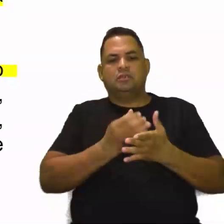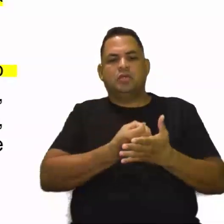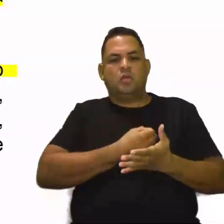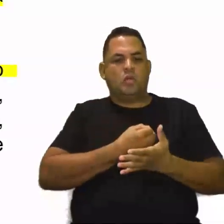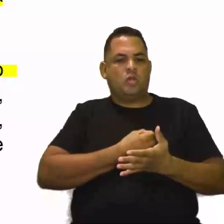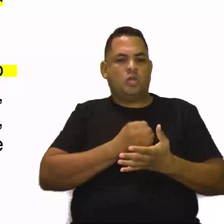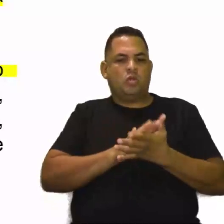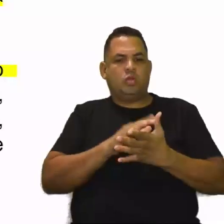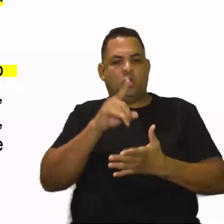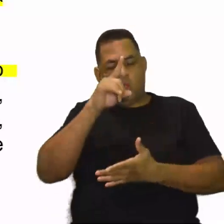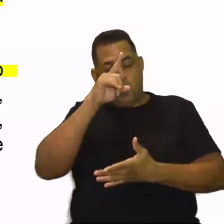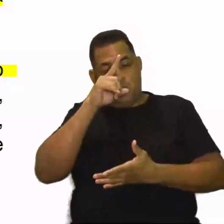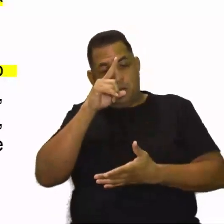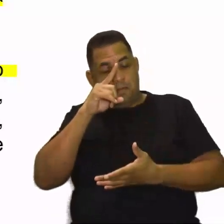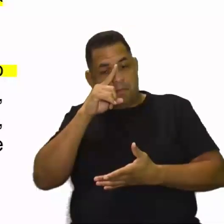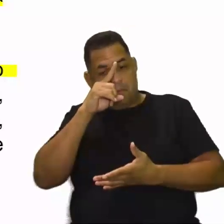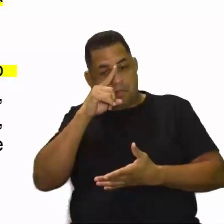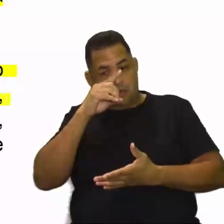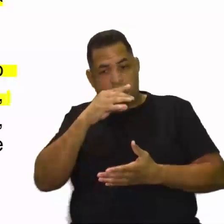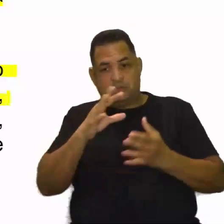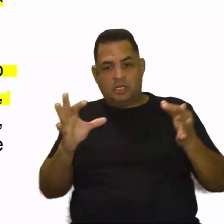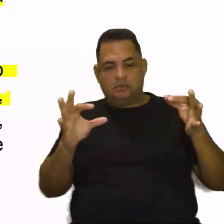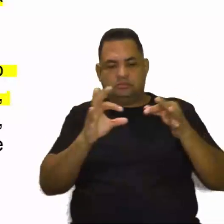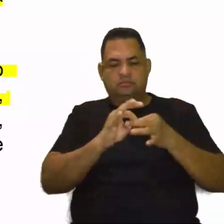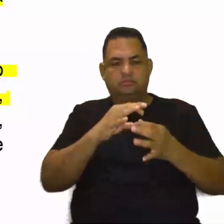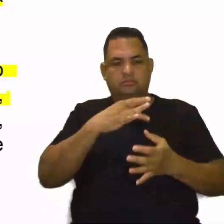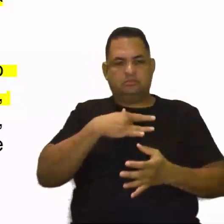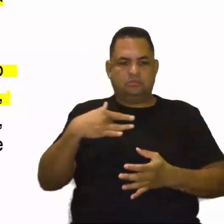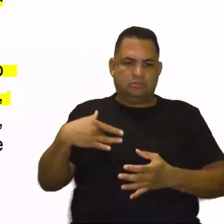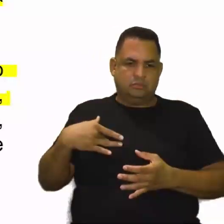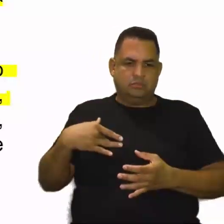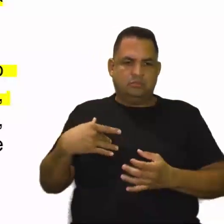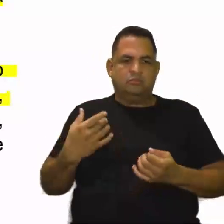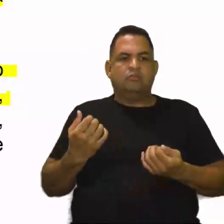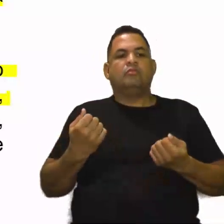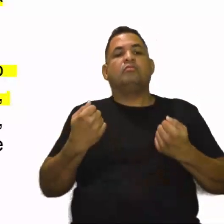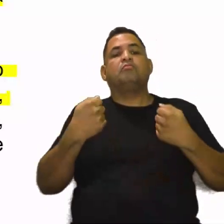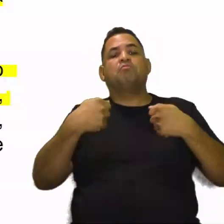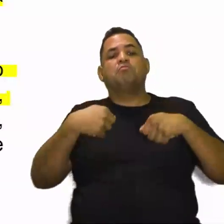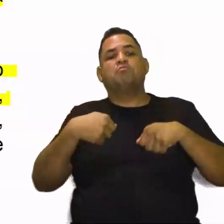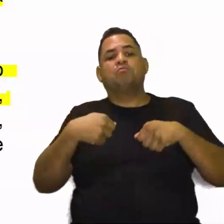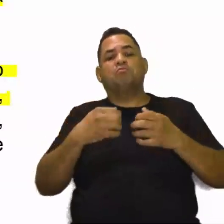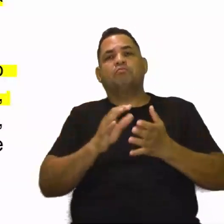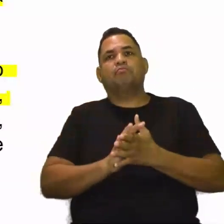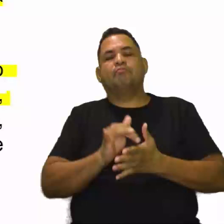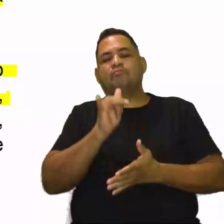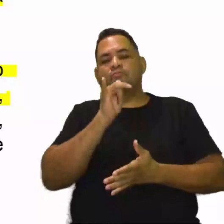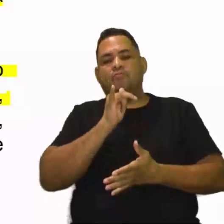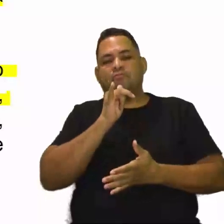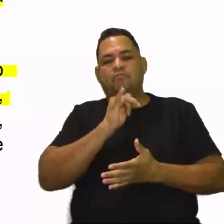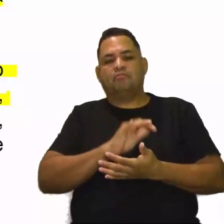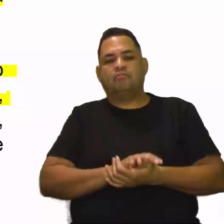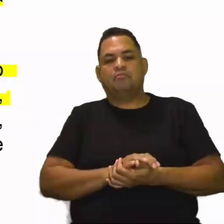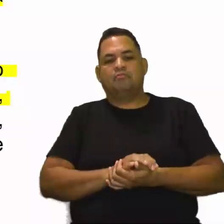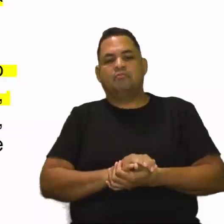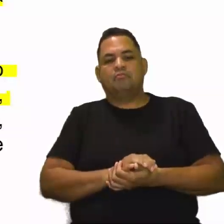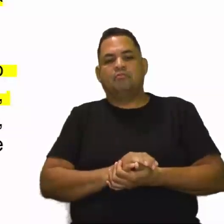dos indicadores e riscos associados à saúde, é possível, por